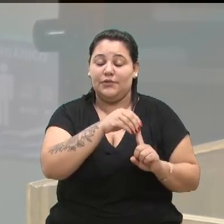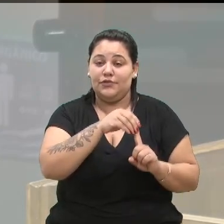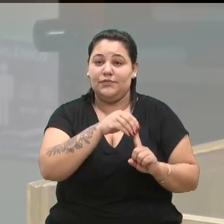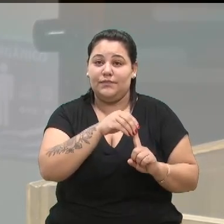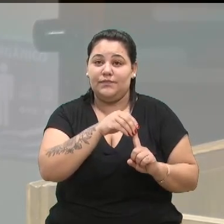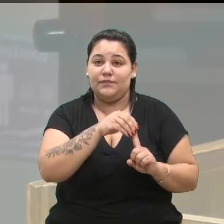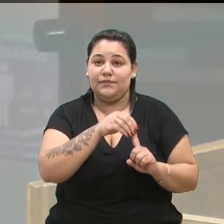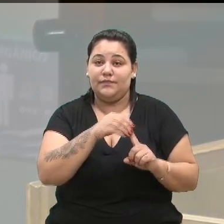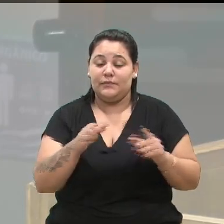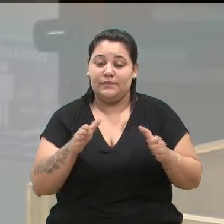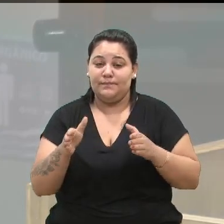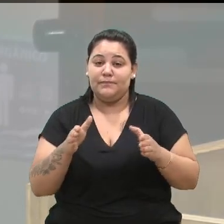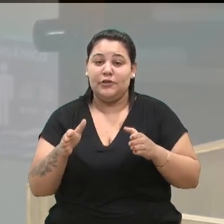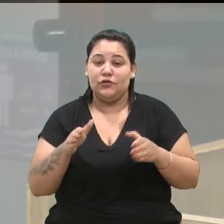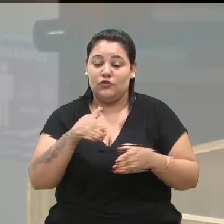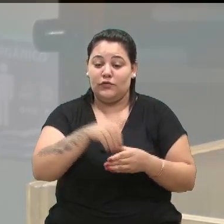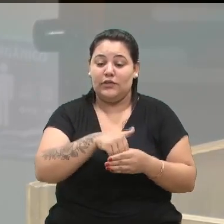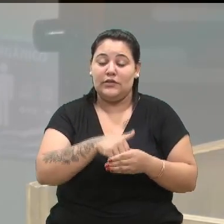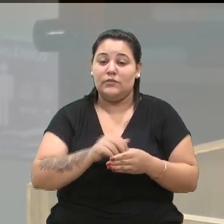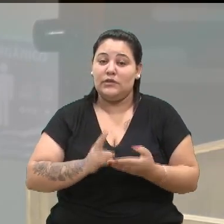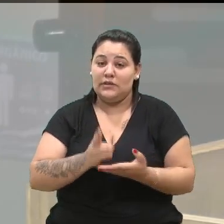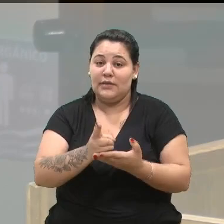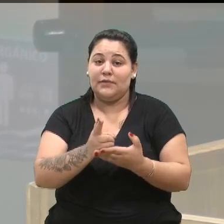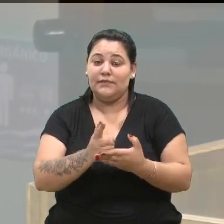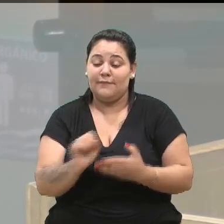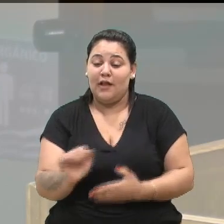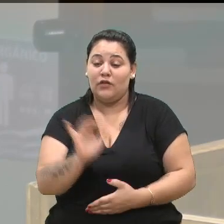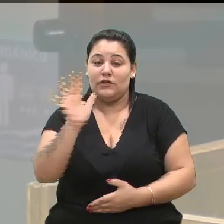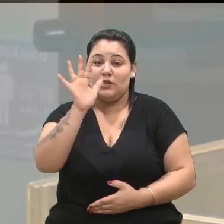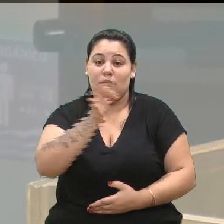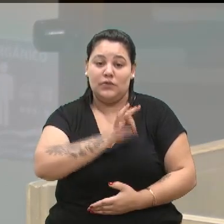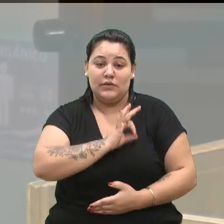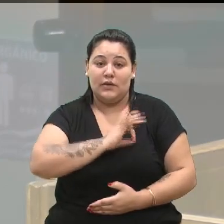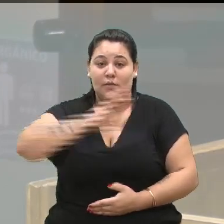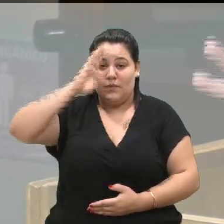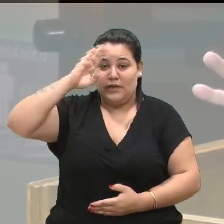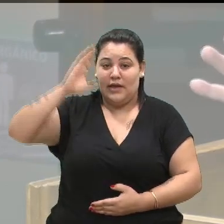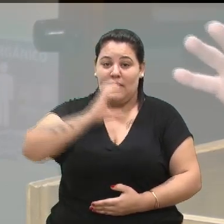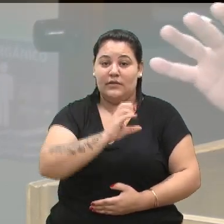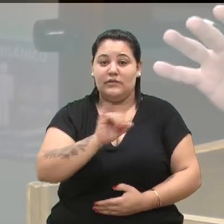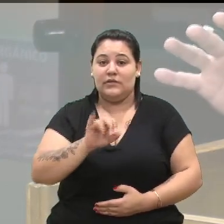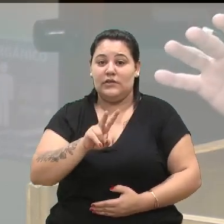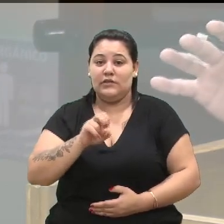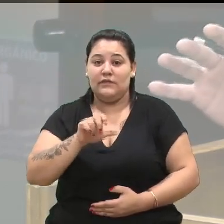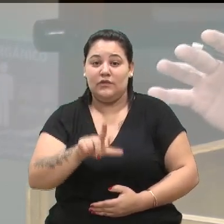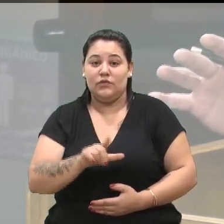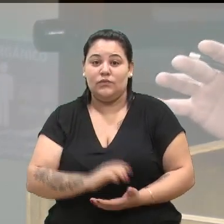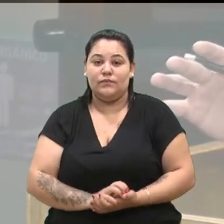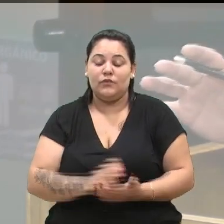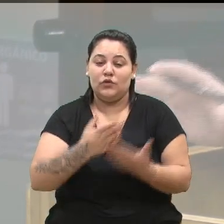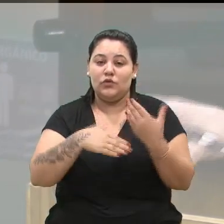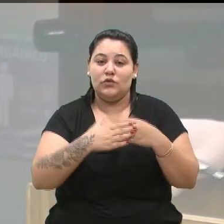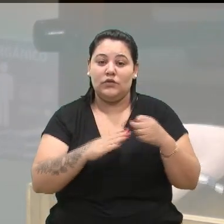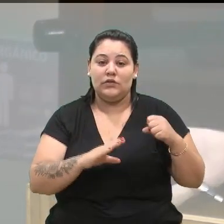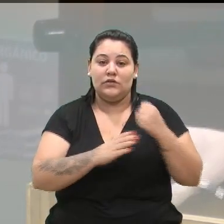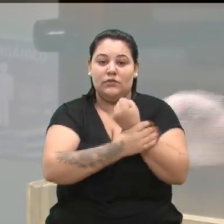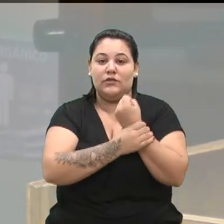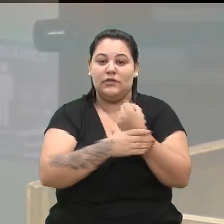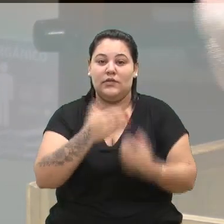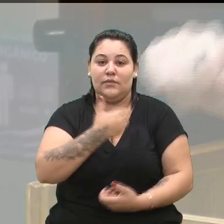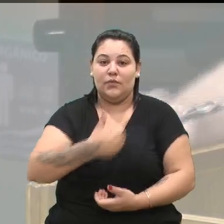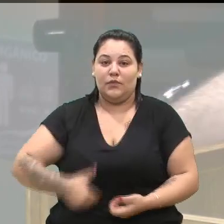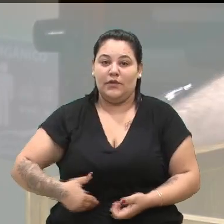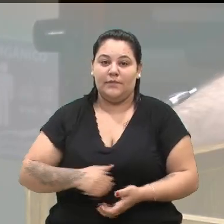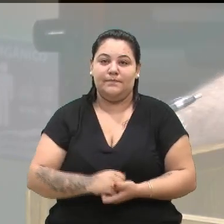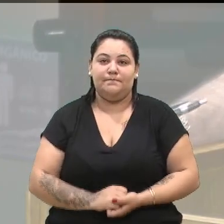legislatura, sempre enalteceu os policiais militares, civis, toda a segurança pública. Sua